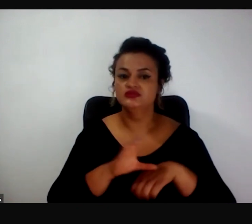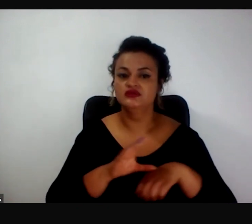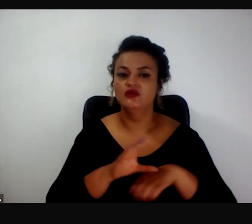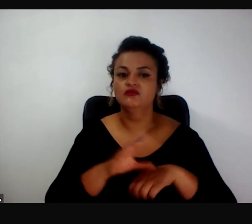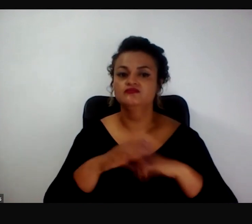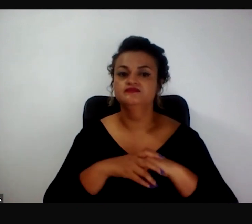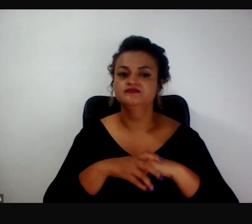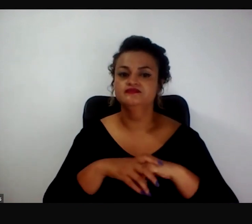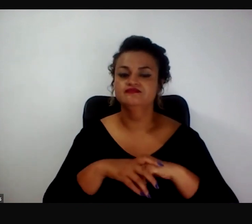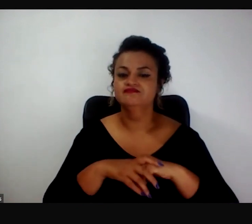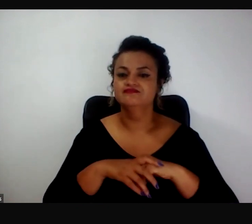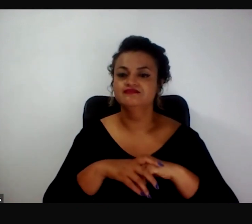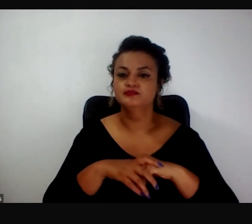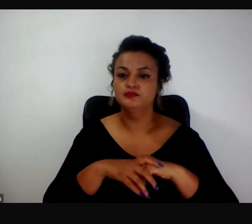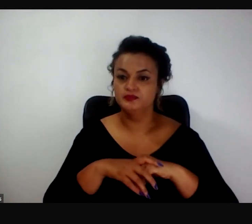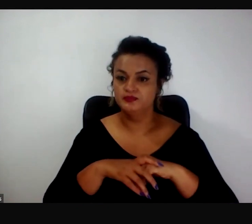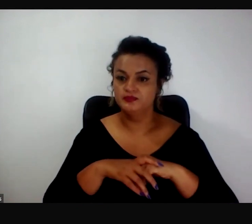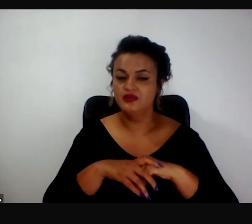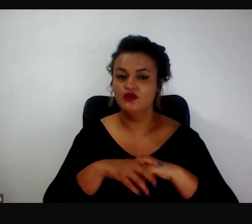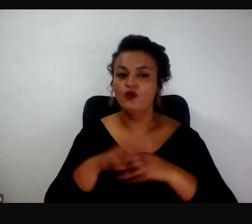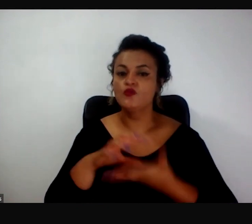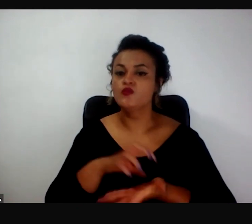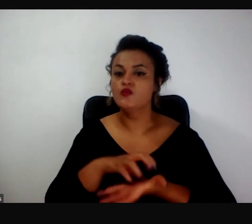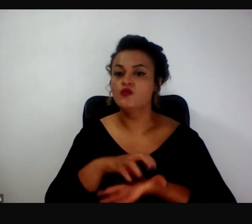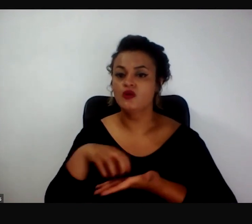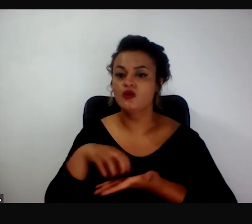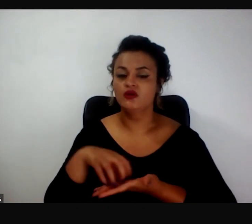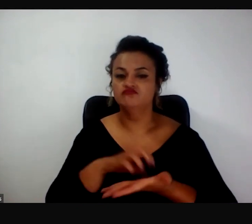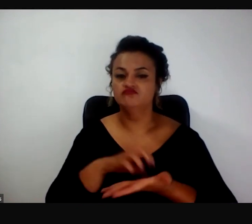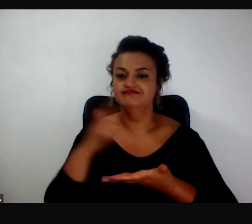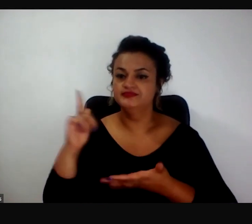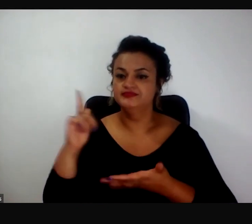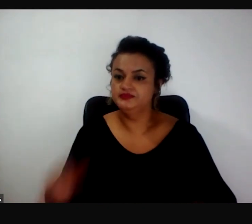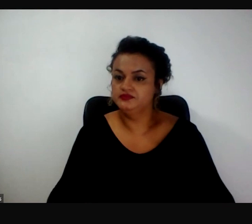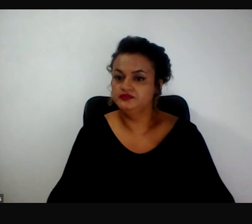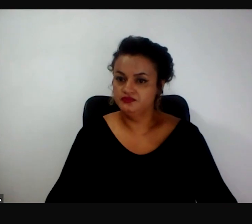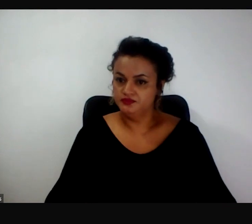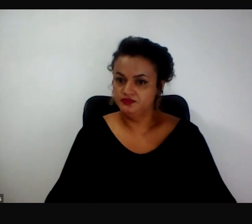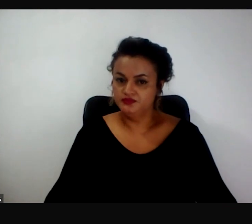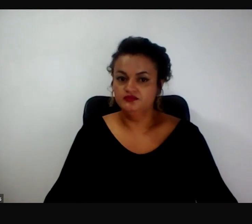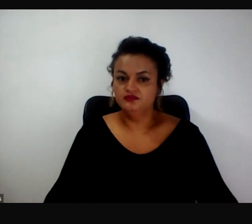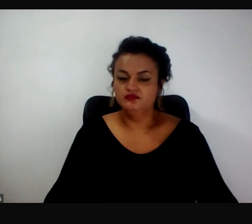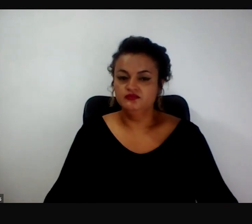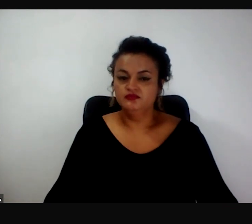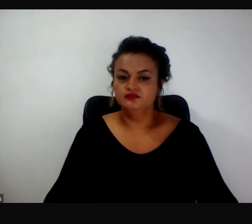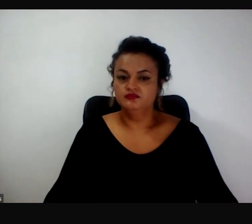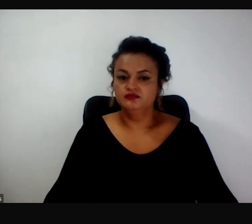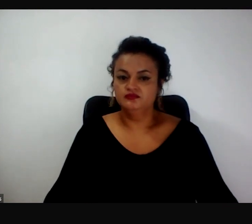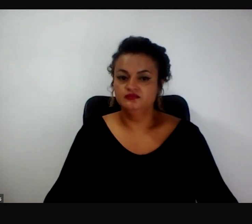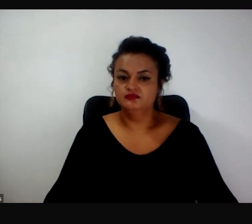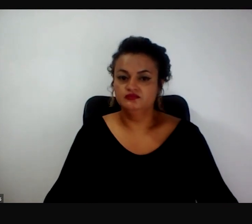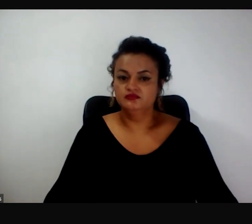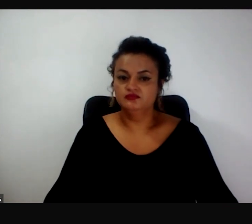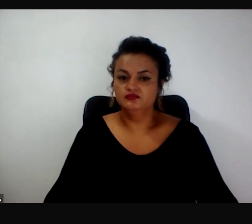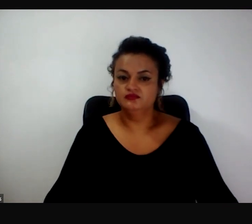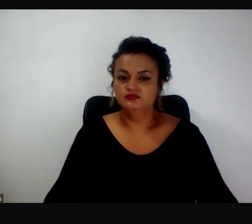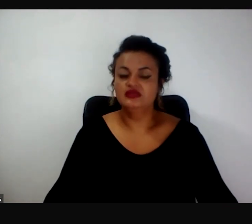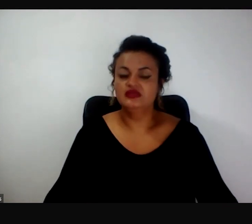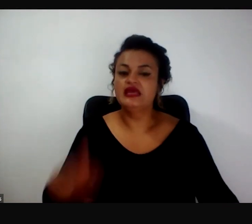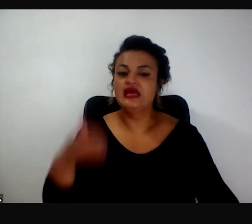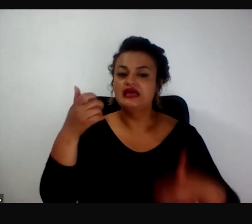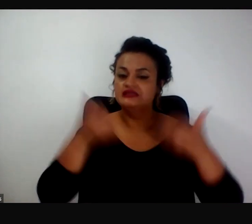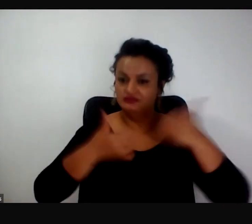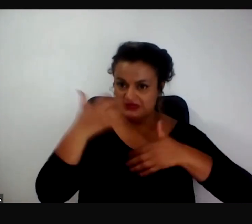ordinariamente funcionaria o órgão judiciário. Bom, esse é o panorama. Isto não